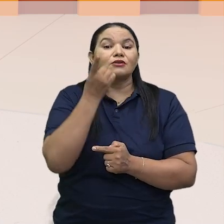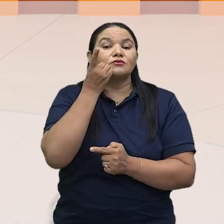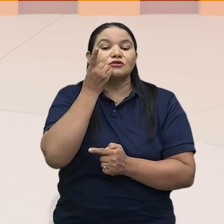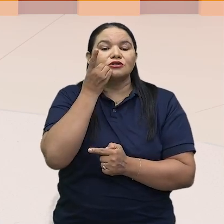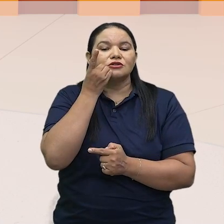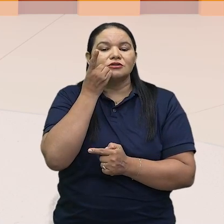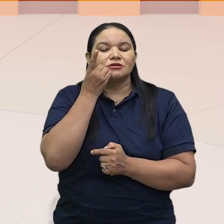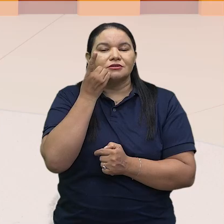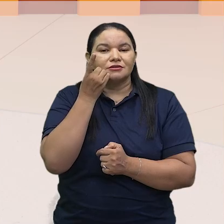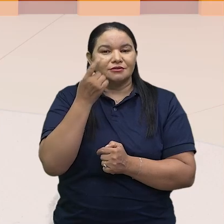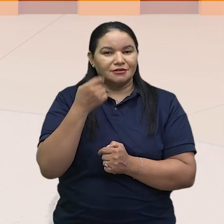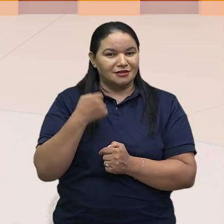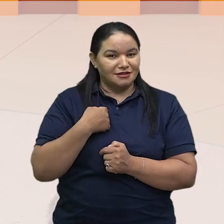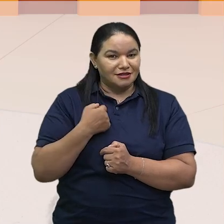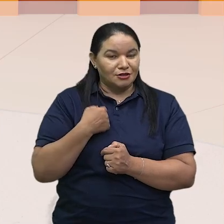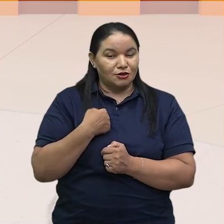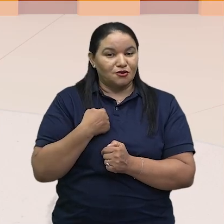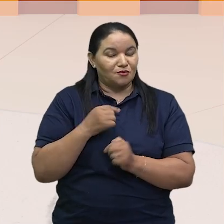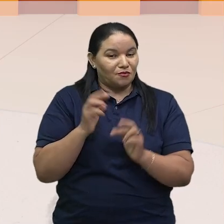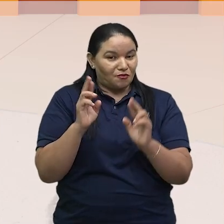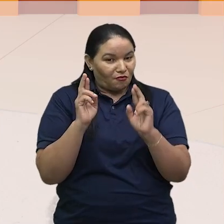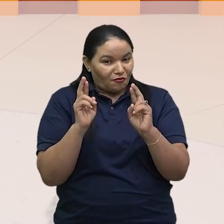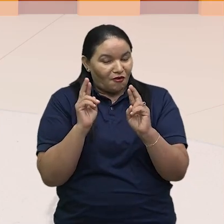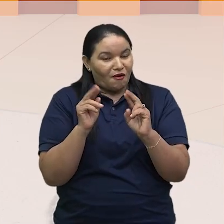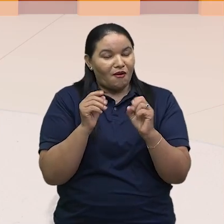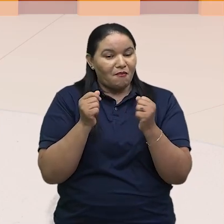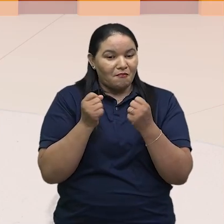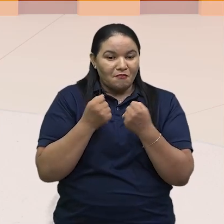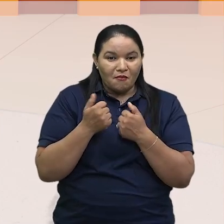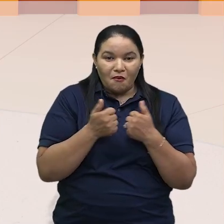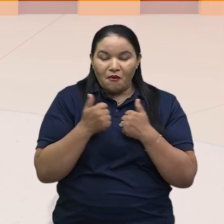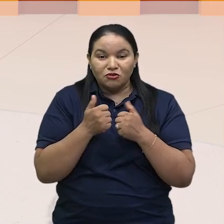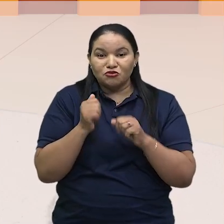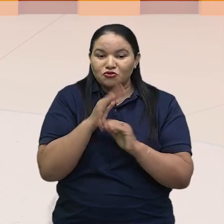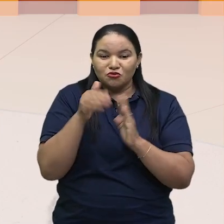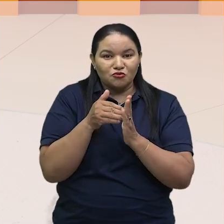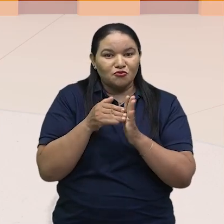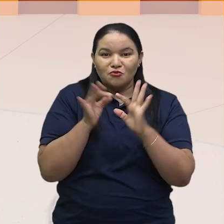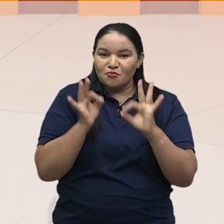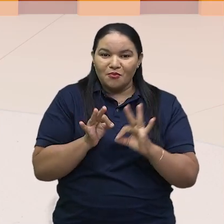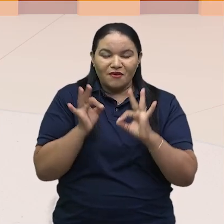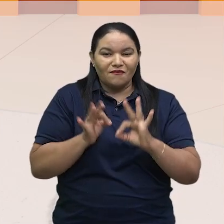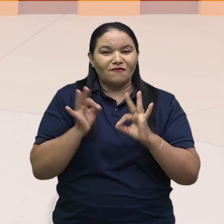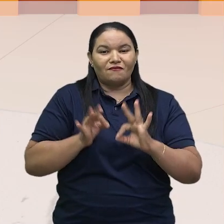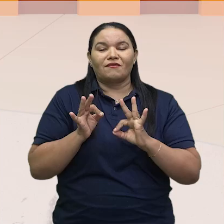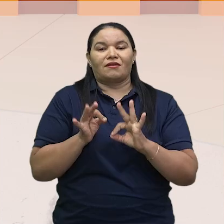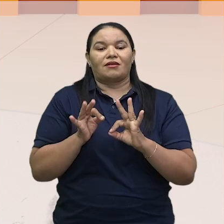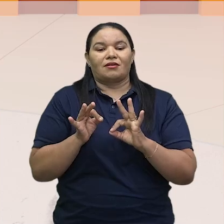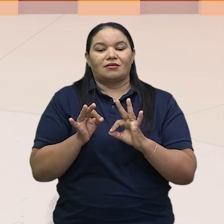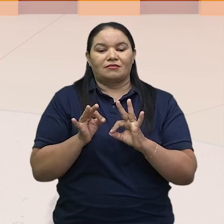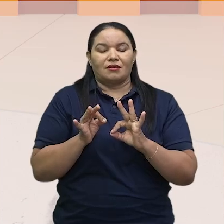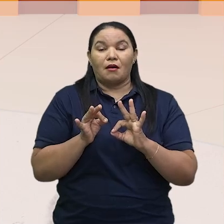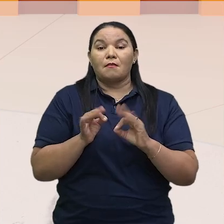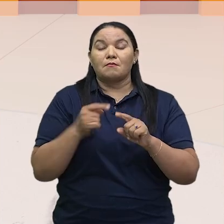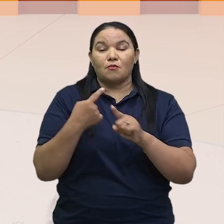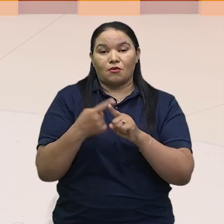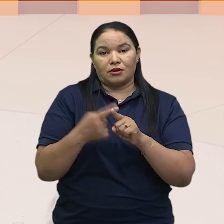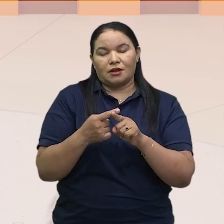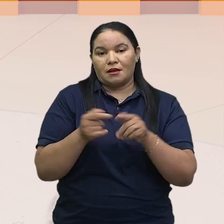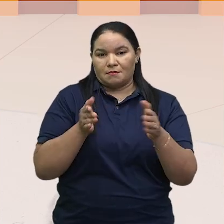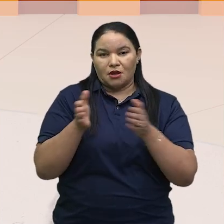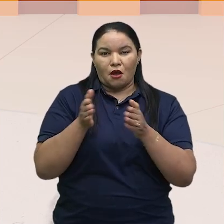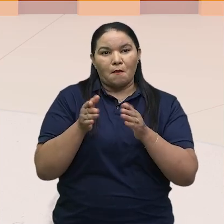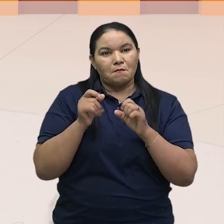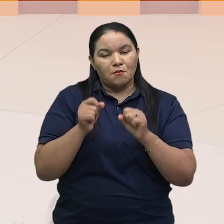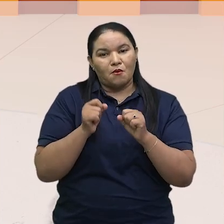E eu estou sendo otimista, tá, turma? Se tudo desse certo, porque nesse período as coisas